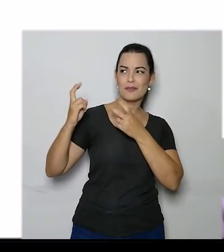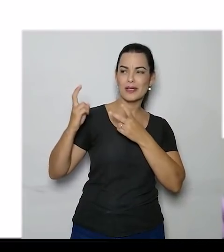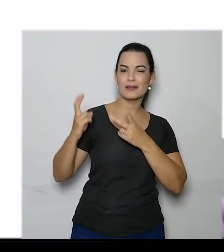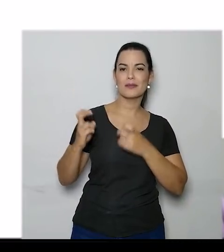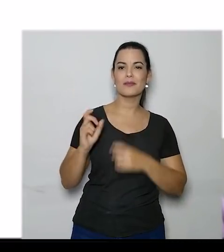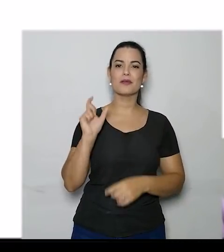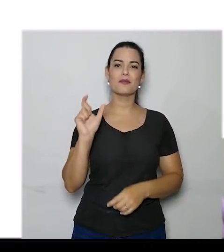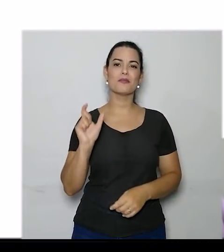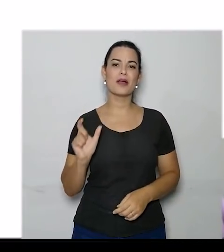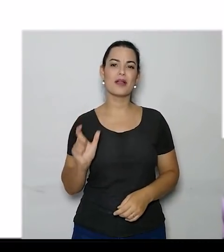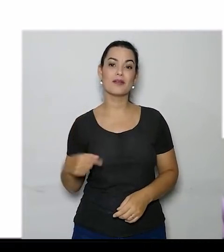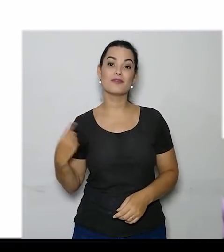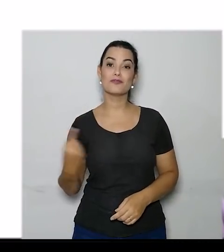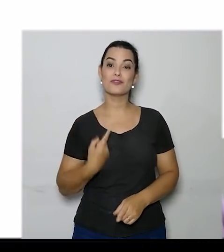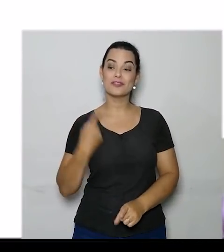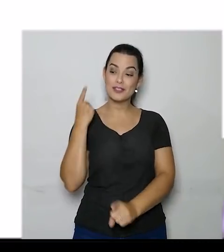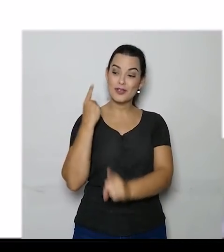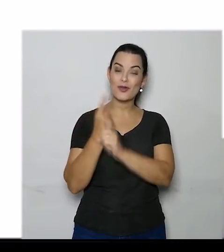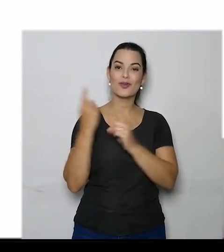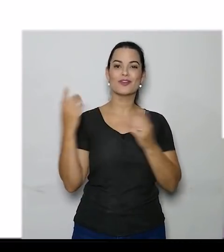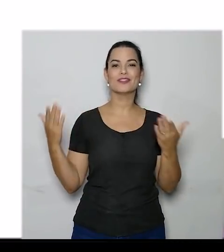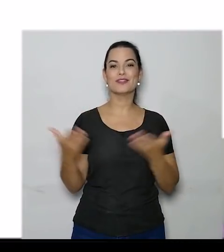nós encontramos hoje.